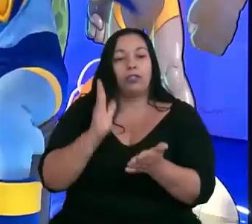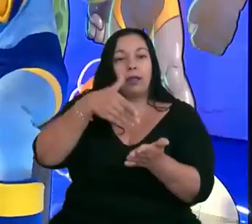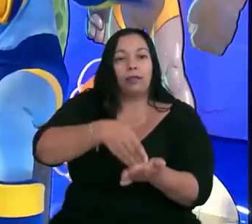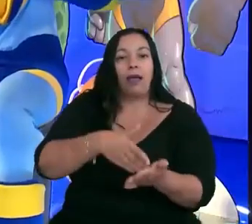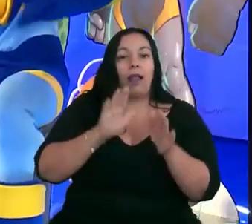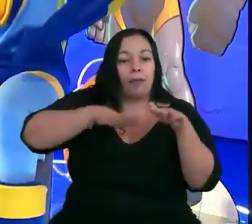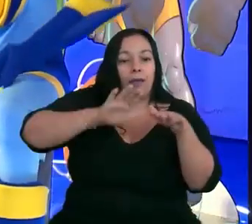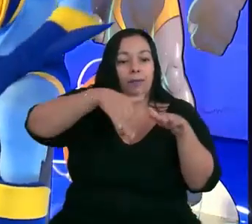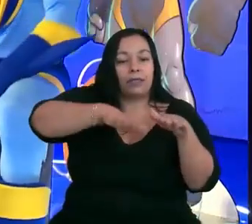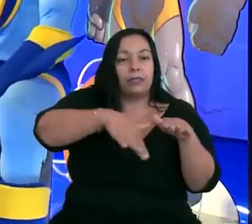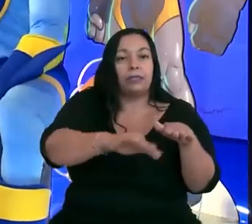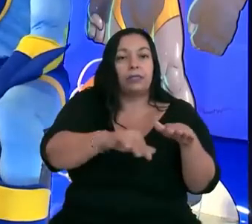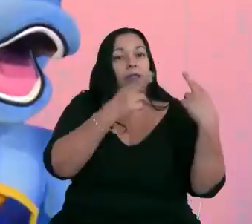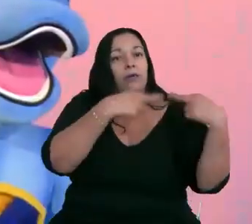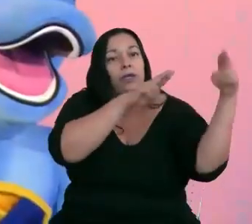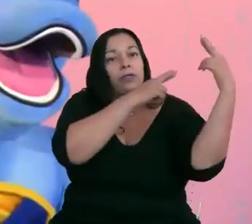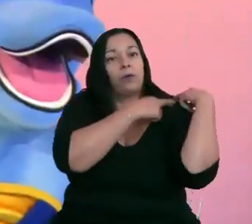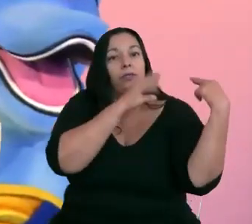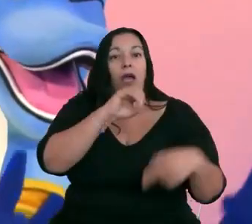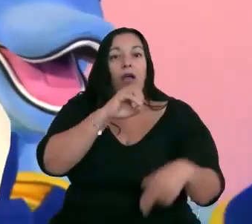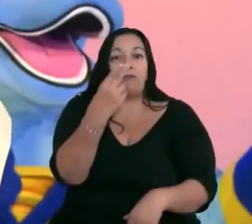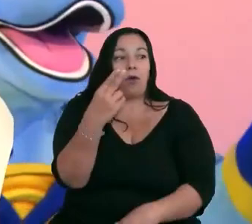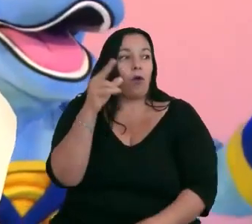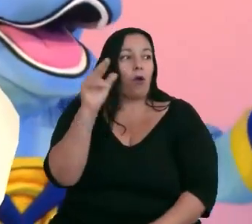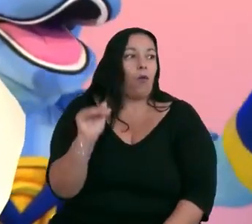adulto. Combinado?